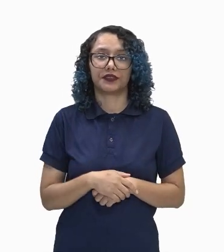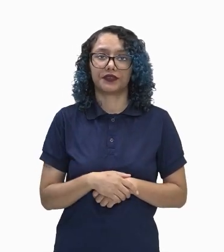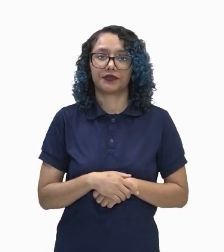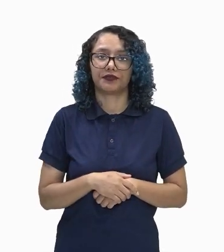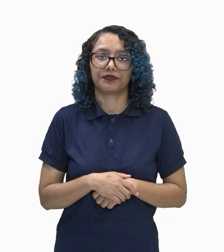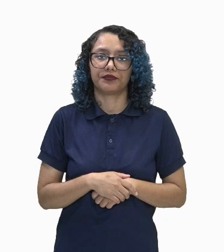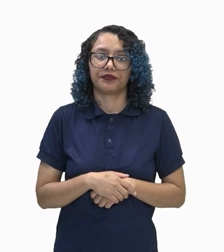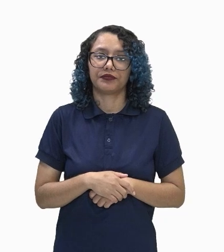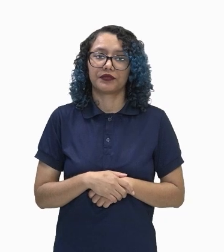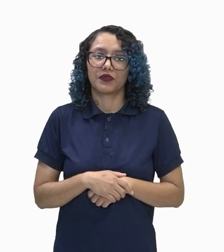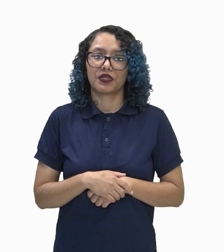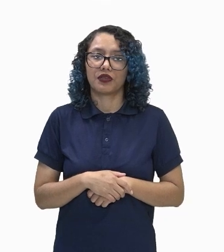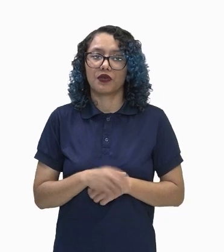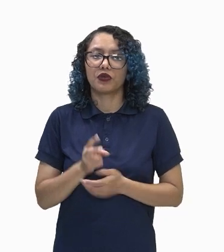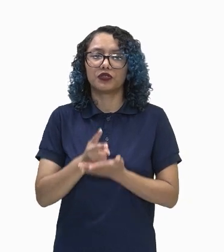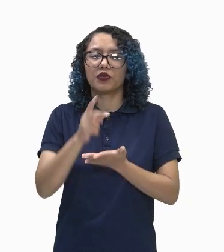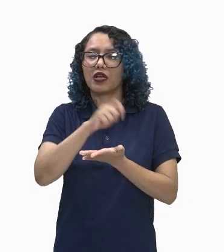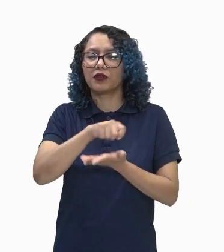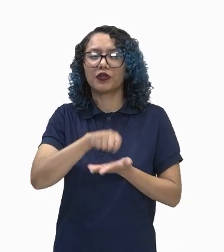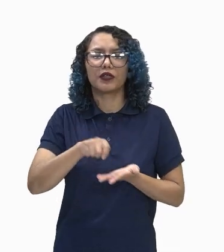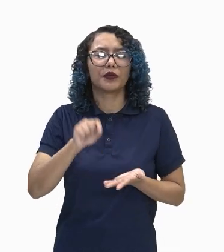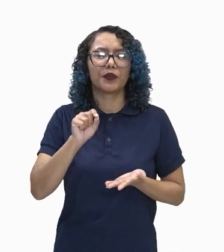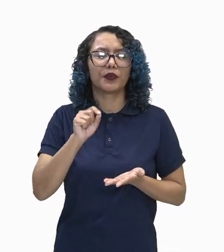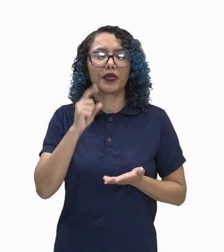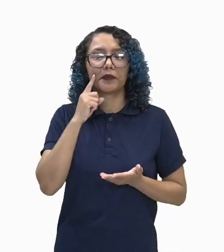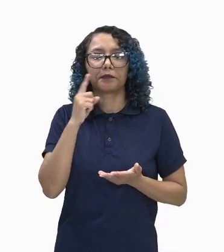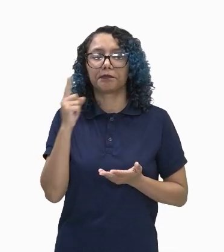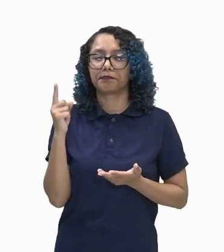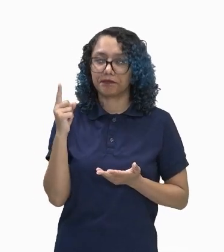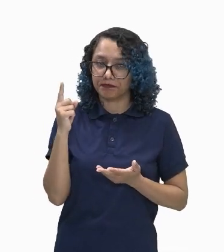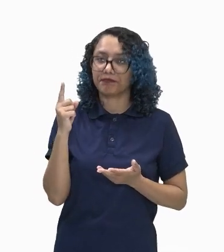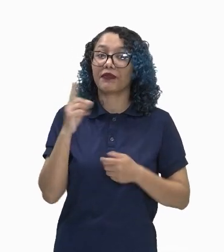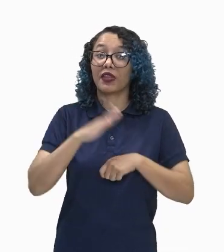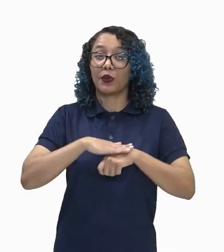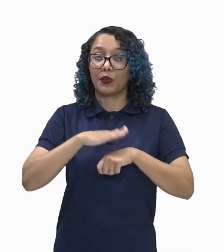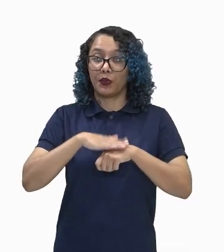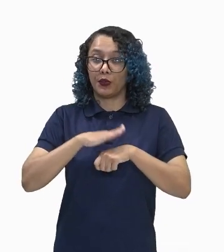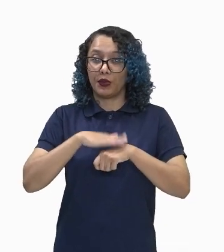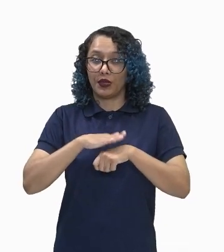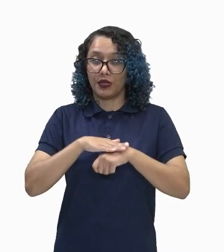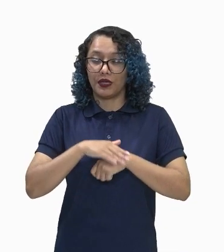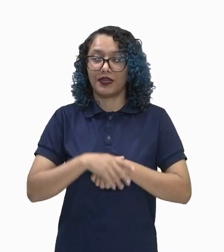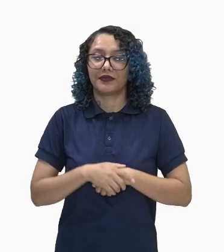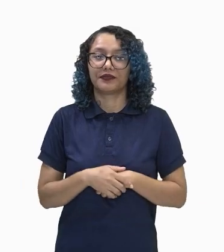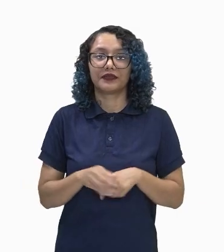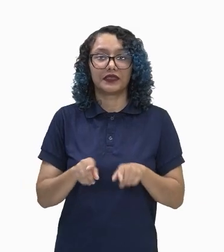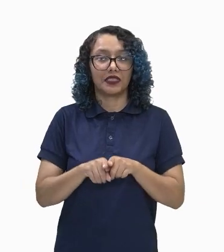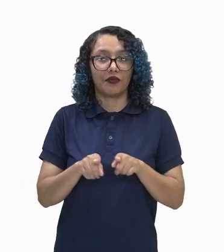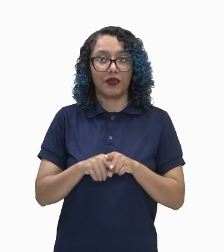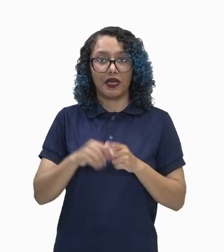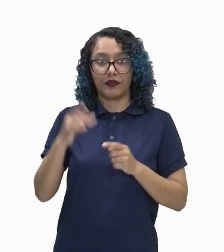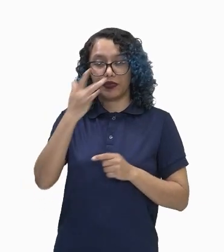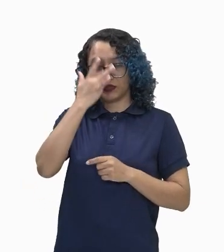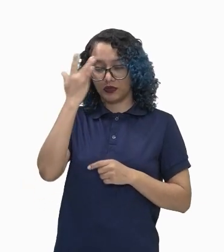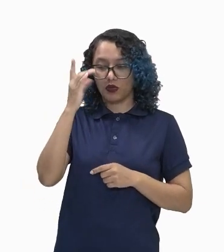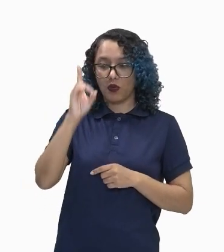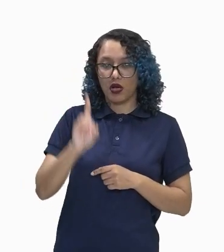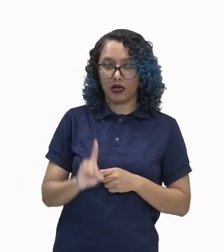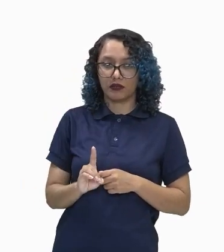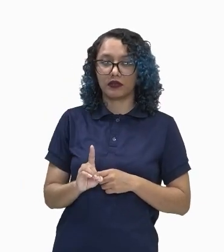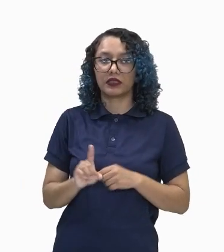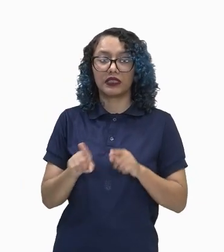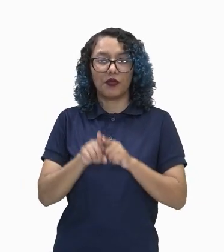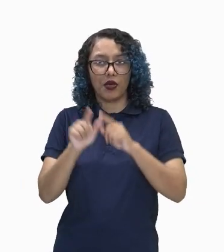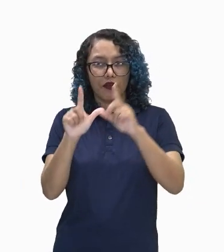devemos tomar? Então, seria aí relacionado à autoria, direção e fotografia. São critérios mais técnicos.